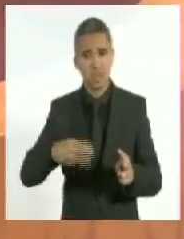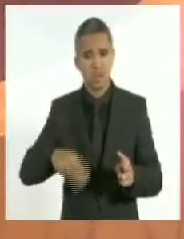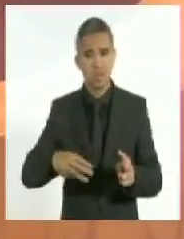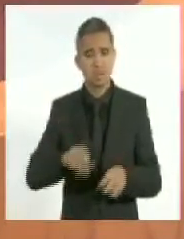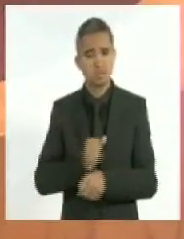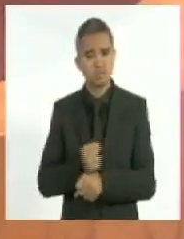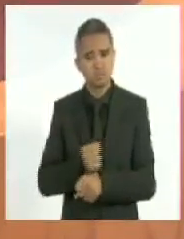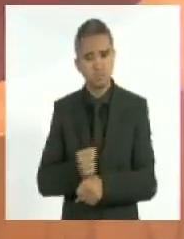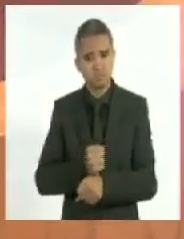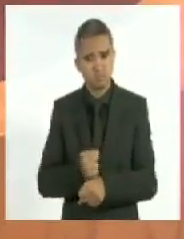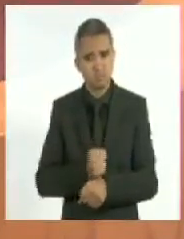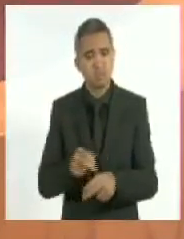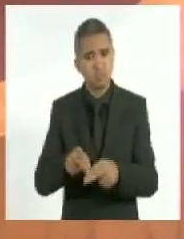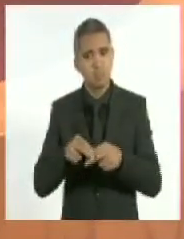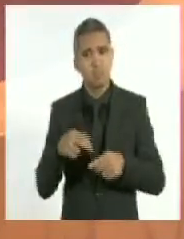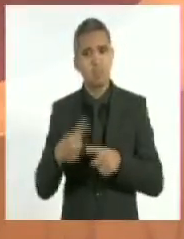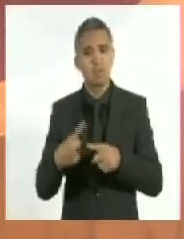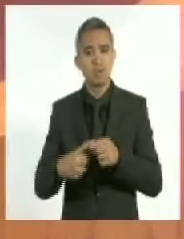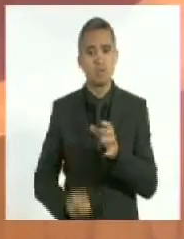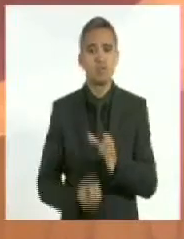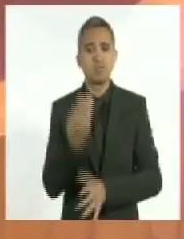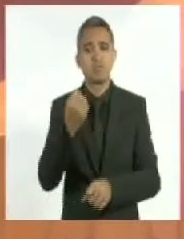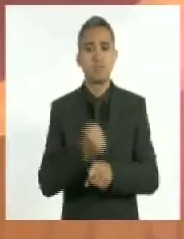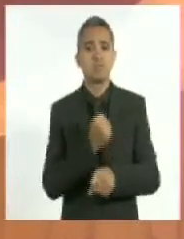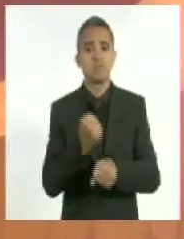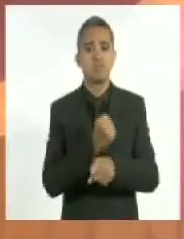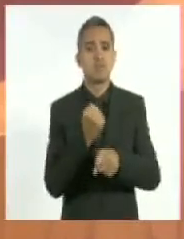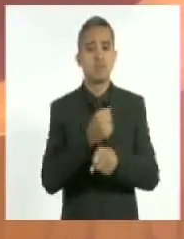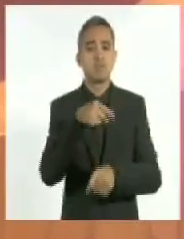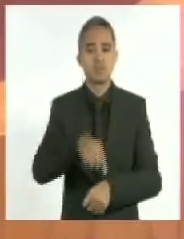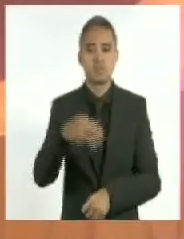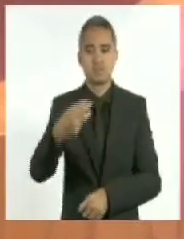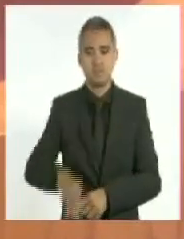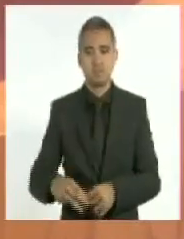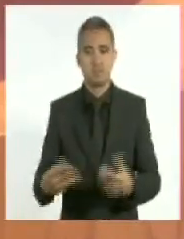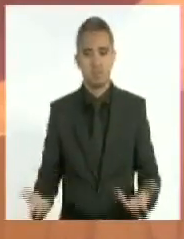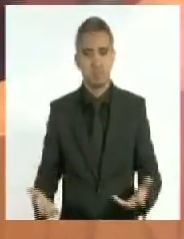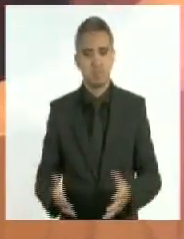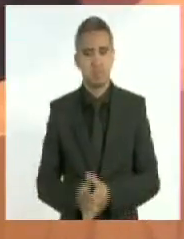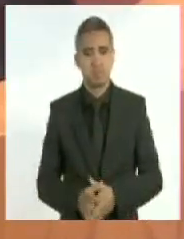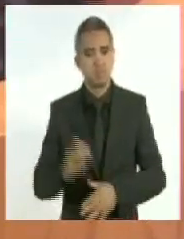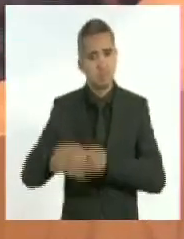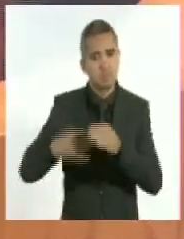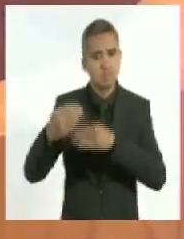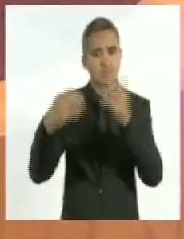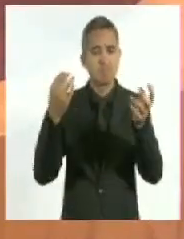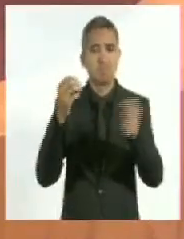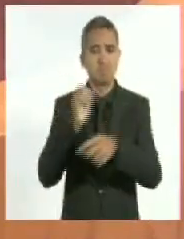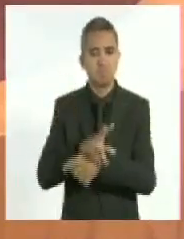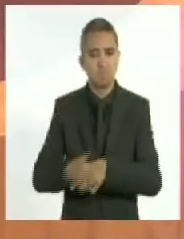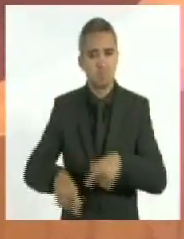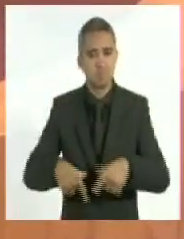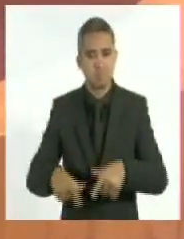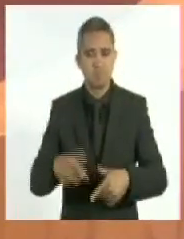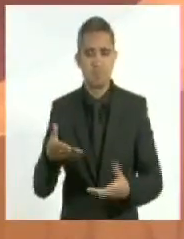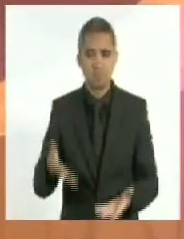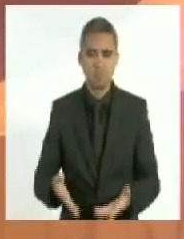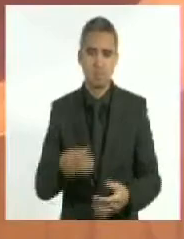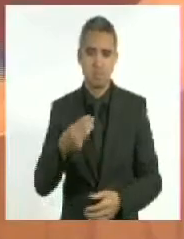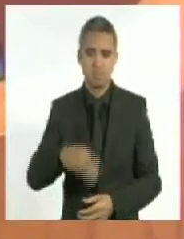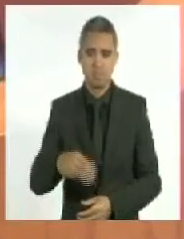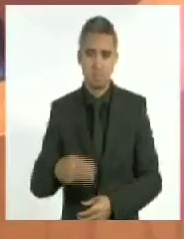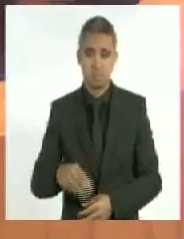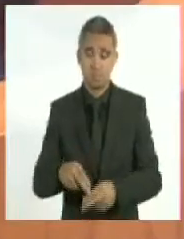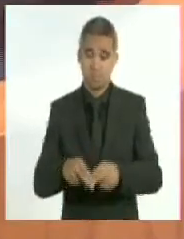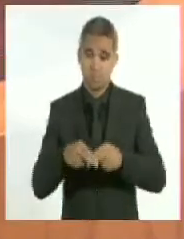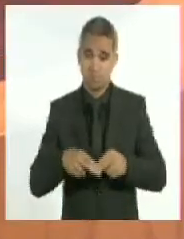realmente verticalizar a produção, gerar mais empregos, empregos qualificados, impostos para o nosso Estado. Então, essa lei também,